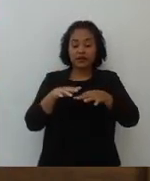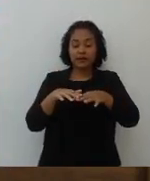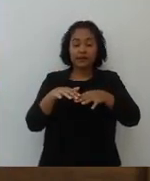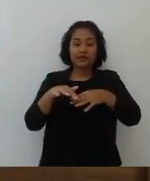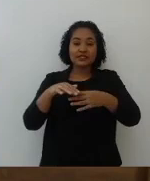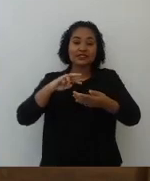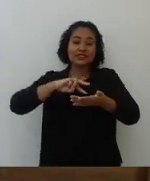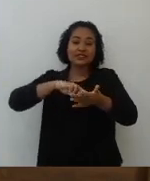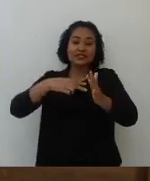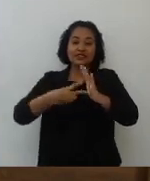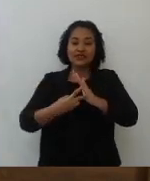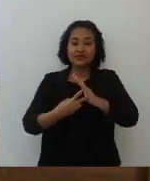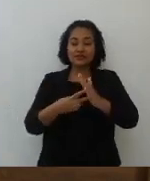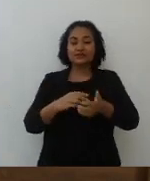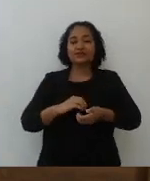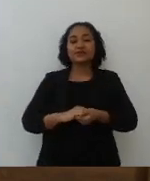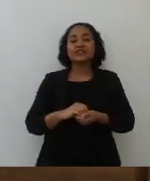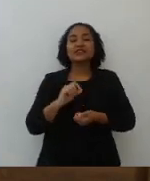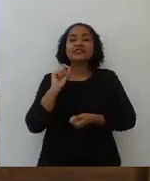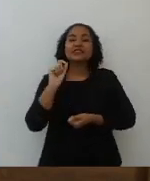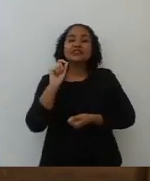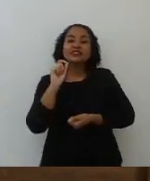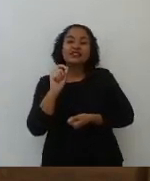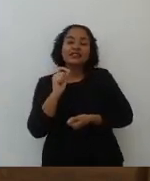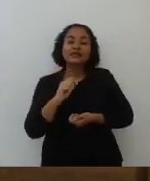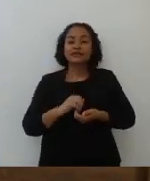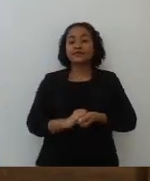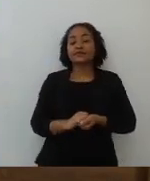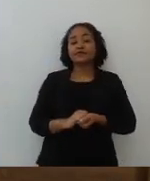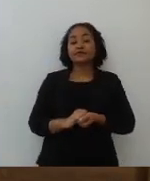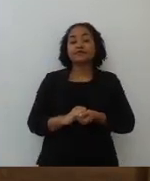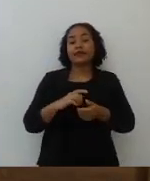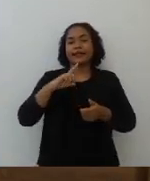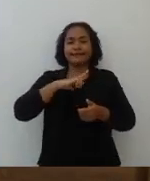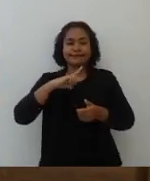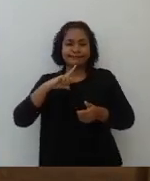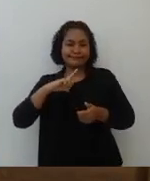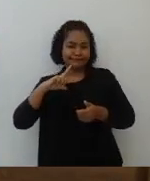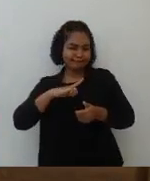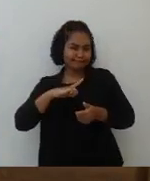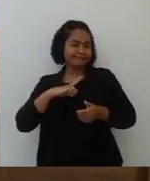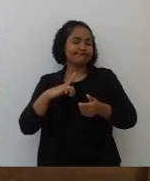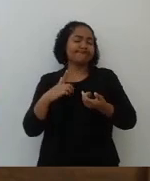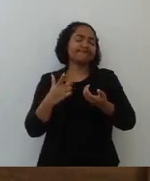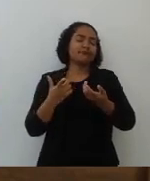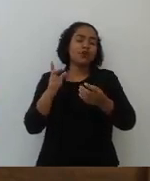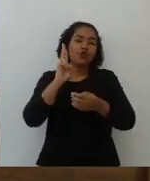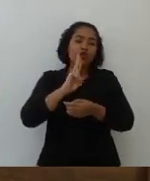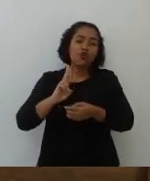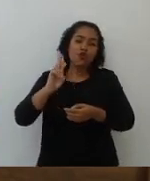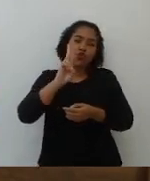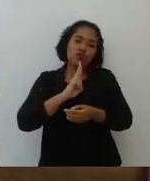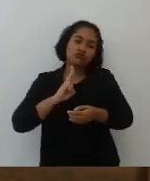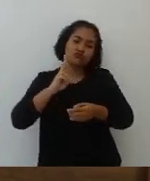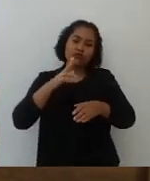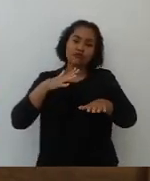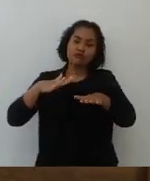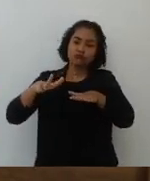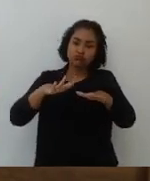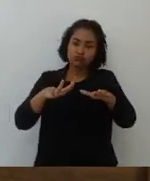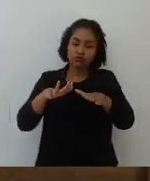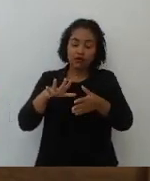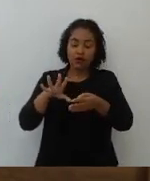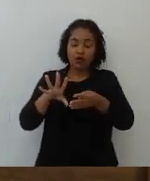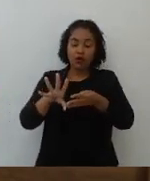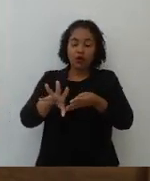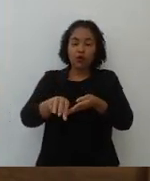Pseudópodo significa, gente, falsos pés, e que a ameba ou outro tipo de célula utiliza para fazer